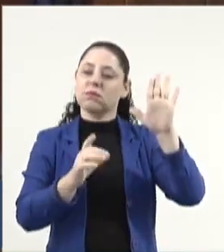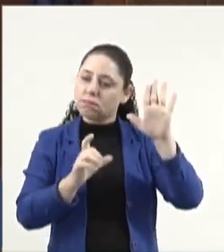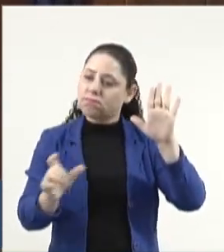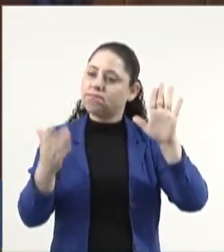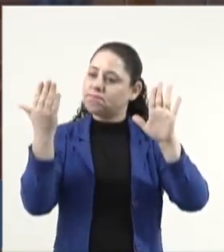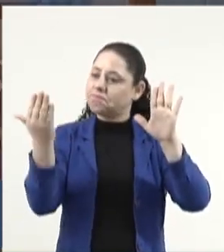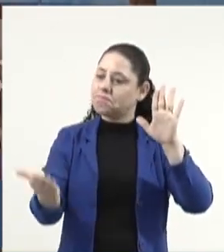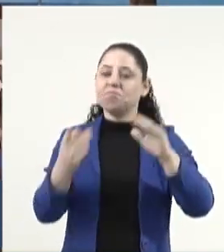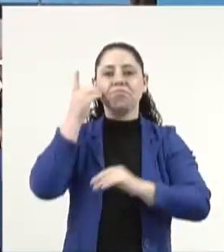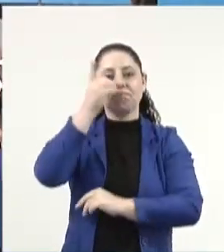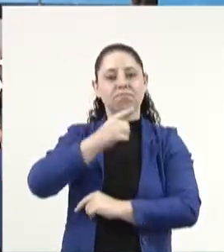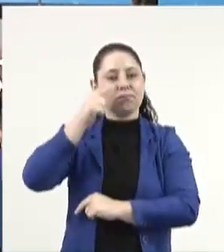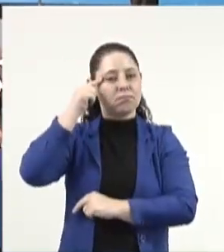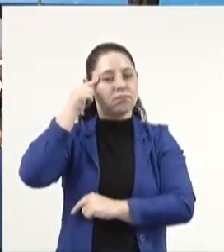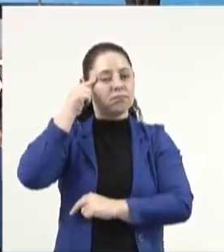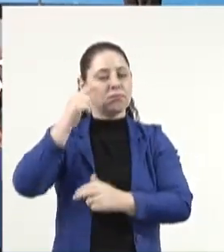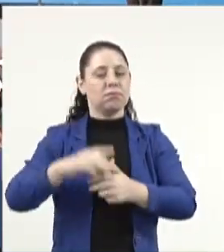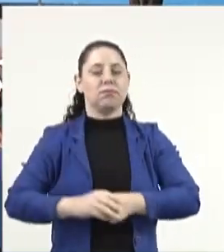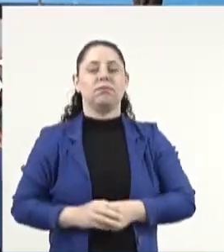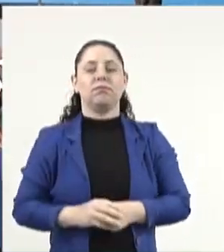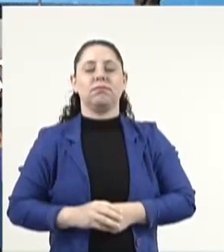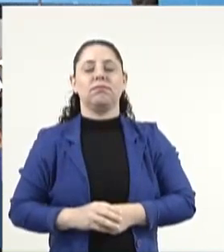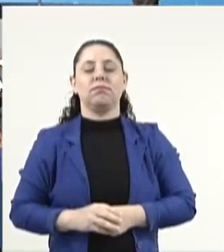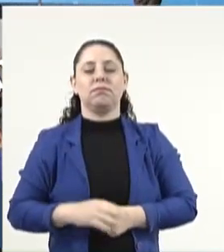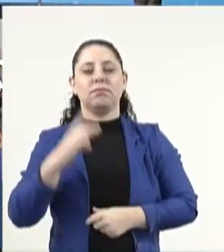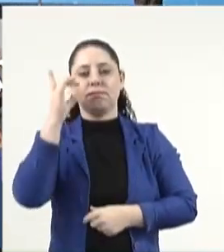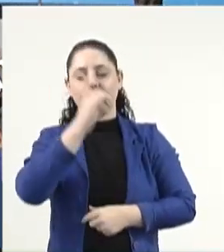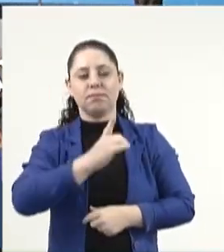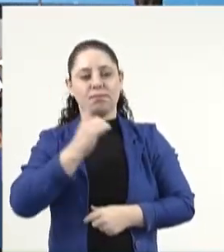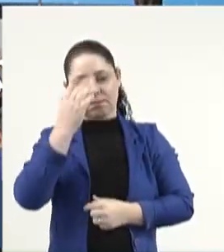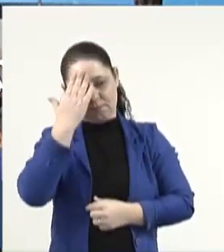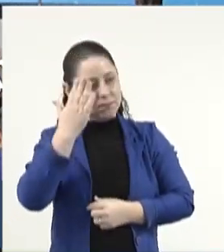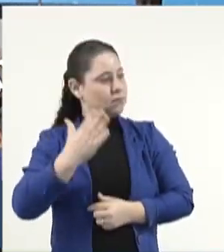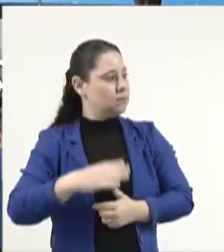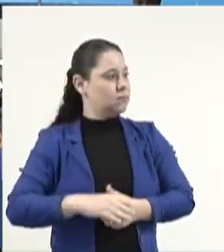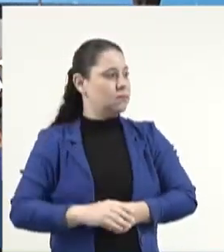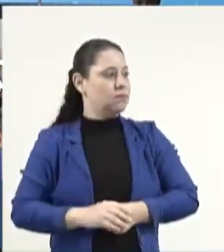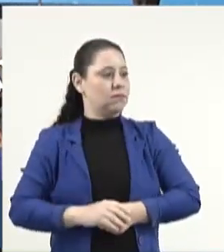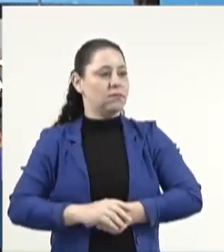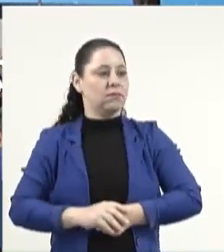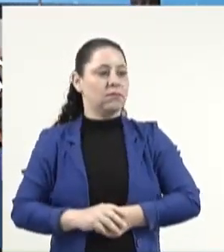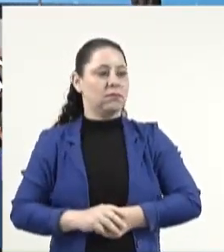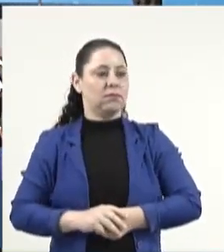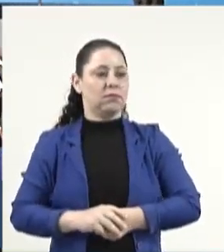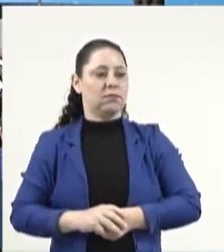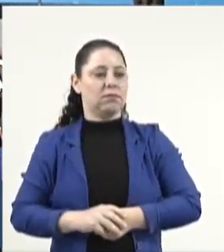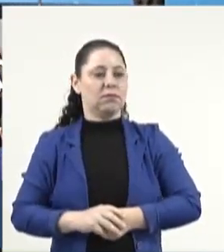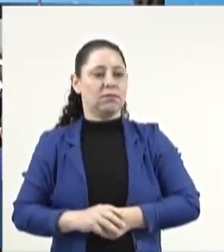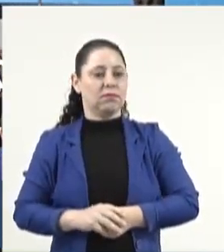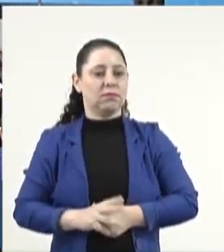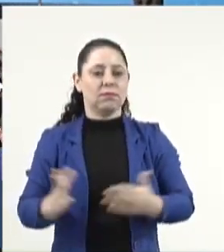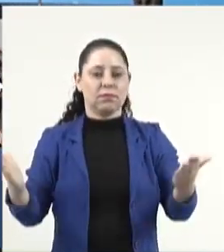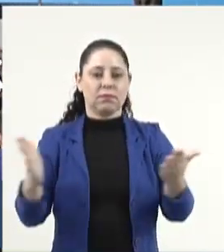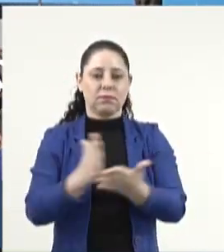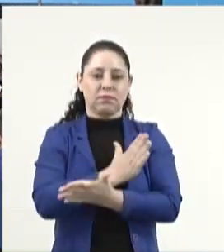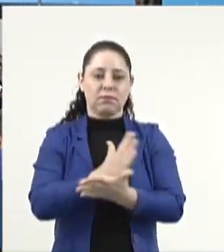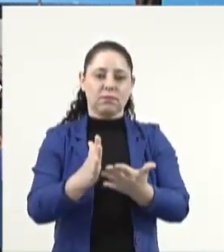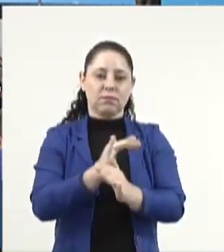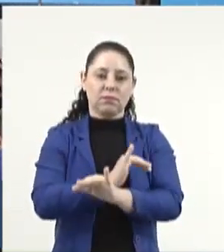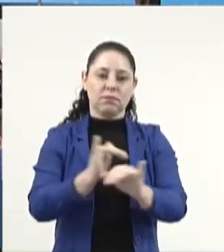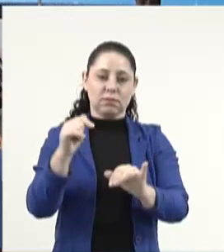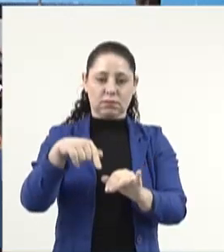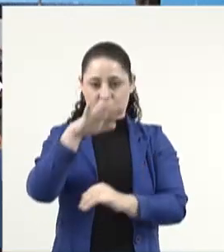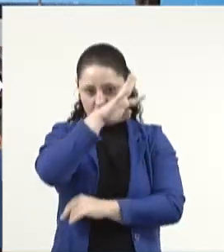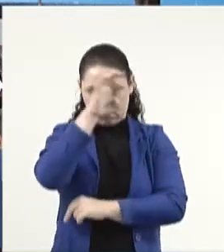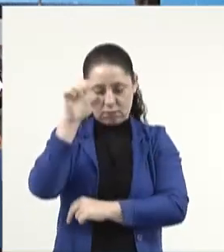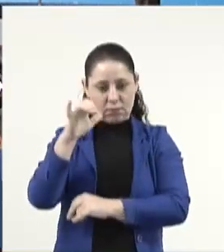muito prazer, ao deputado Roberto Rachoca. Obrigado, deputado Pedro Kemp. Só para contribuir com algumas informações, aqui no Mato Grosso do